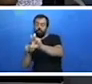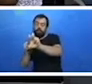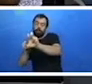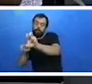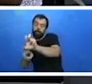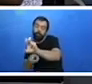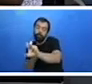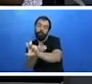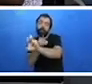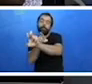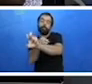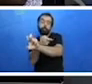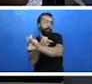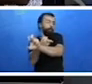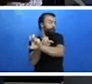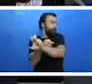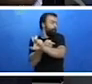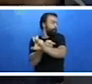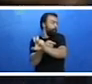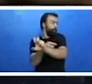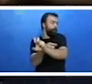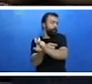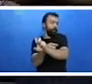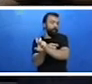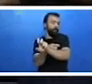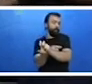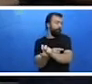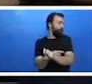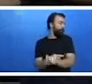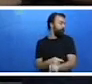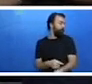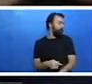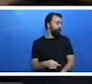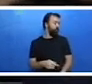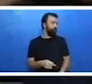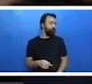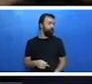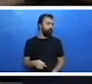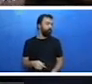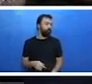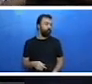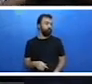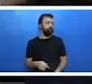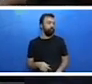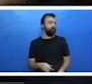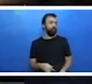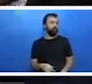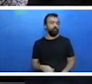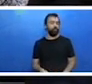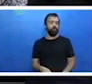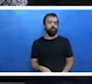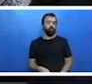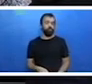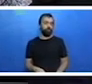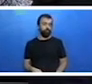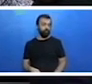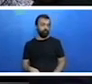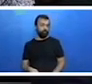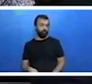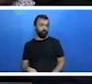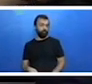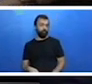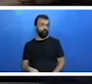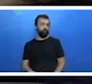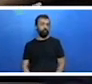no final e volto uma casinha. A vírgula estava na unidade. Olha para onde que ela foi? Para